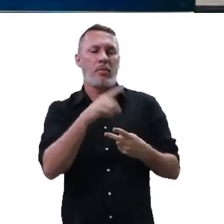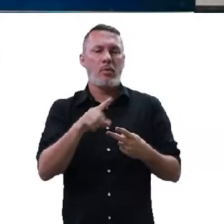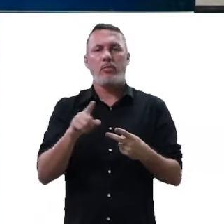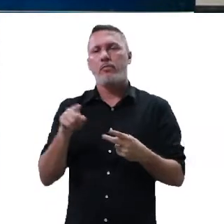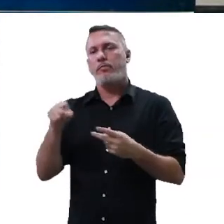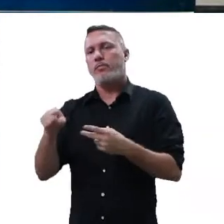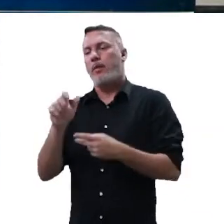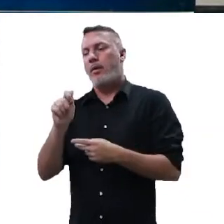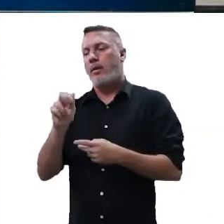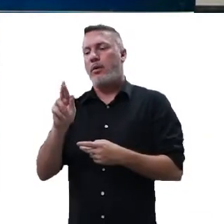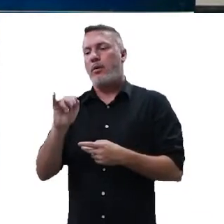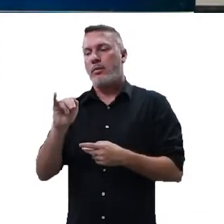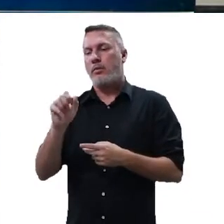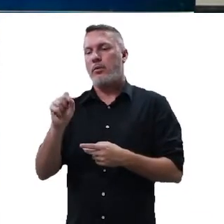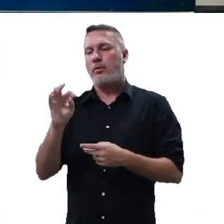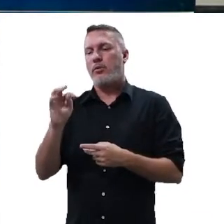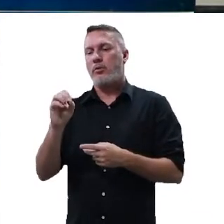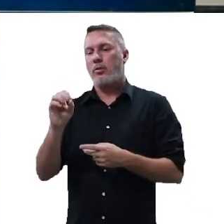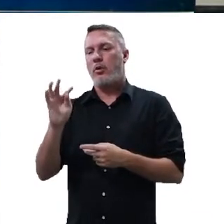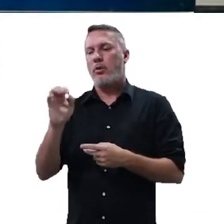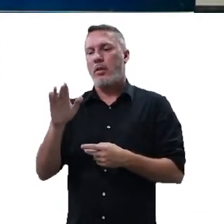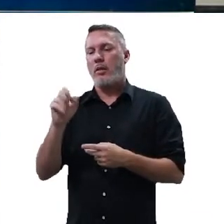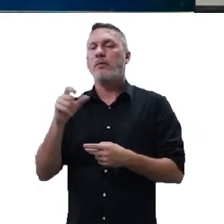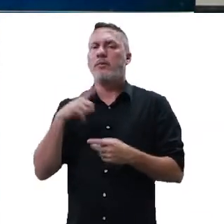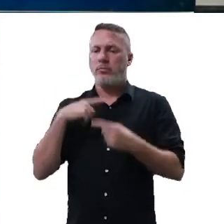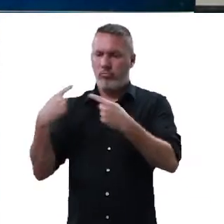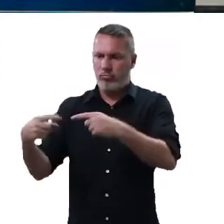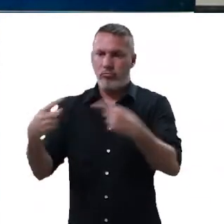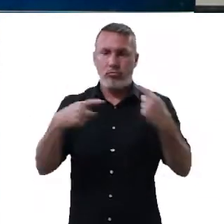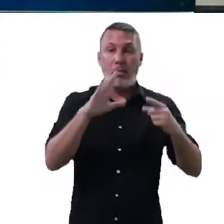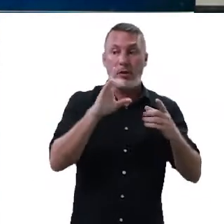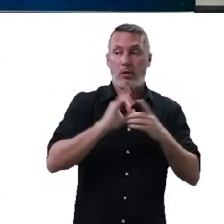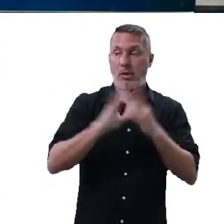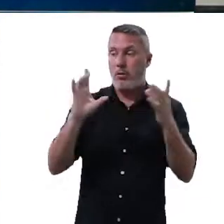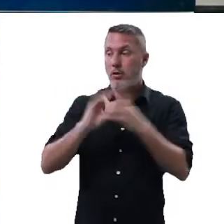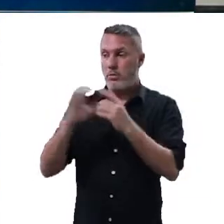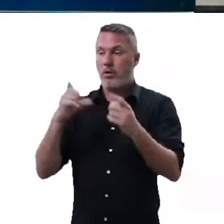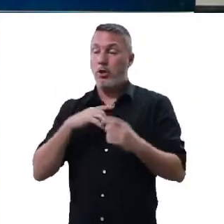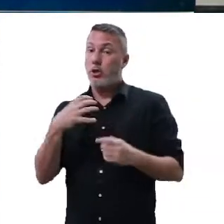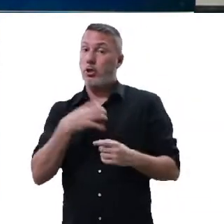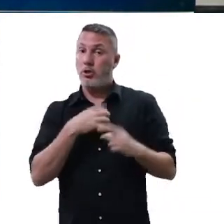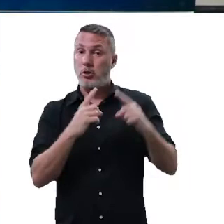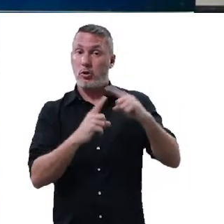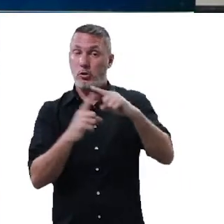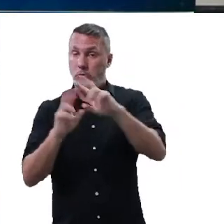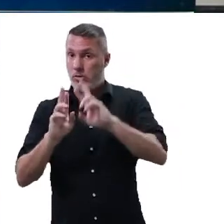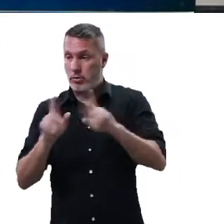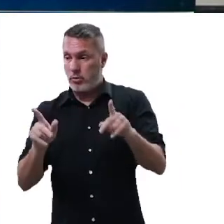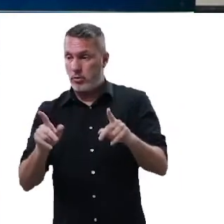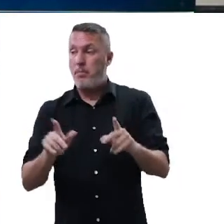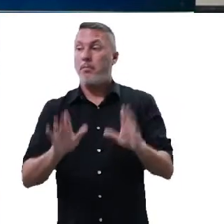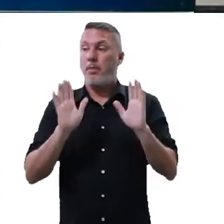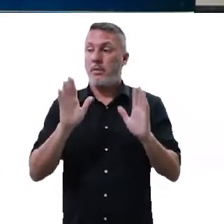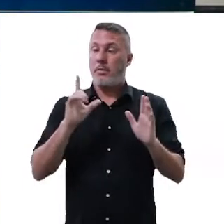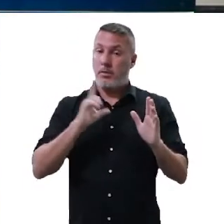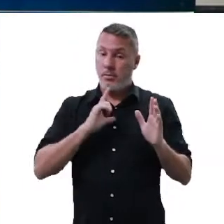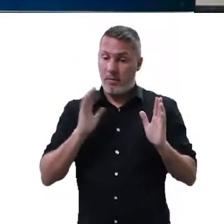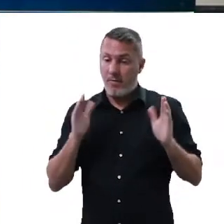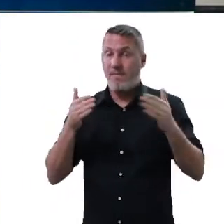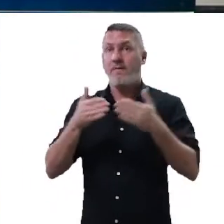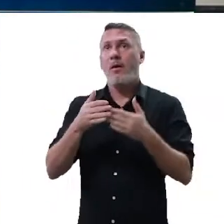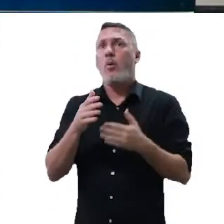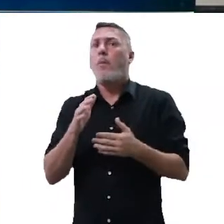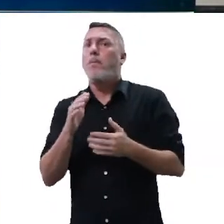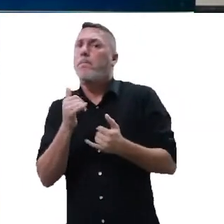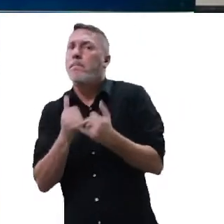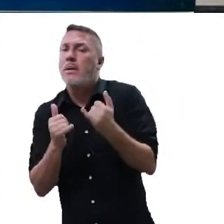em Aristóteles, a gente vai conseguir identificar um pouquinho melhor que tipo de democracia é essa, qual democracia nós estamos falando. Mas o que